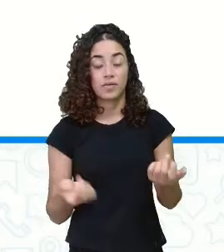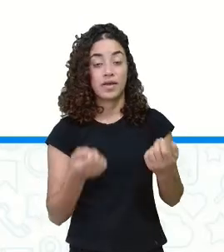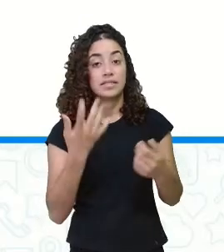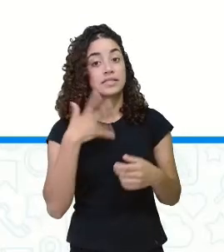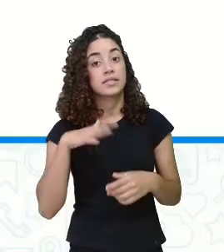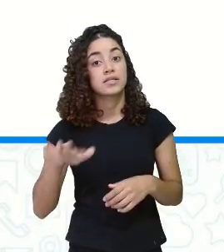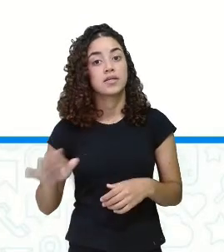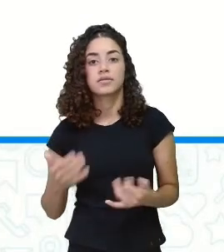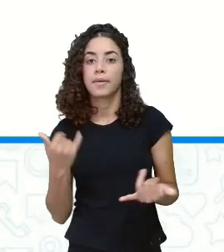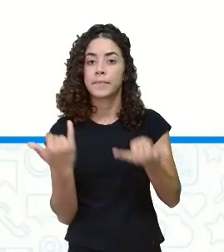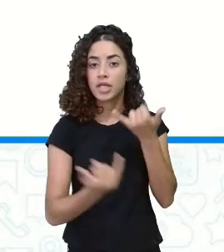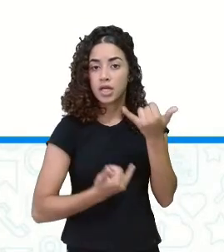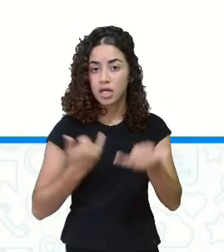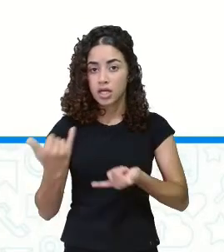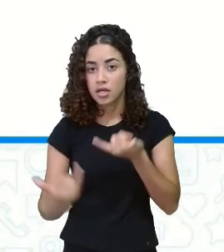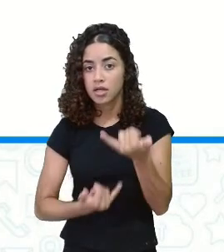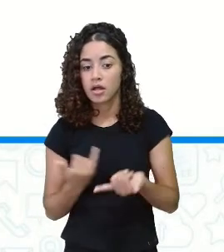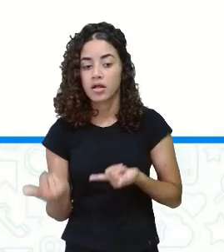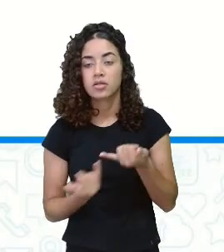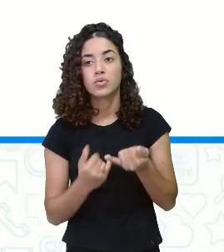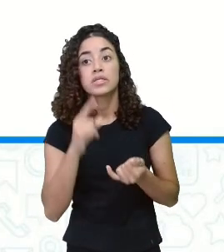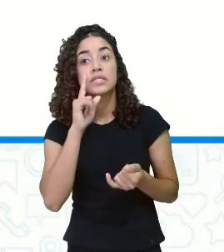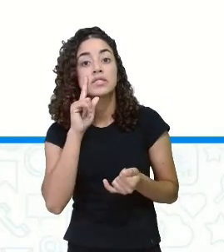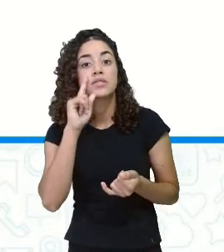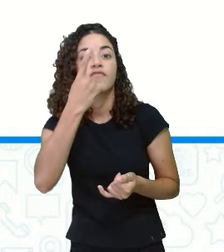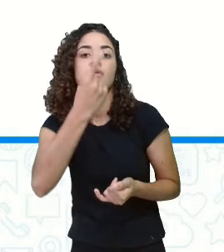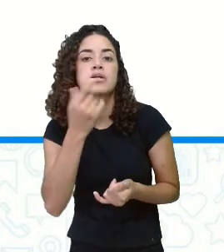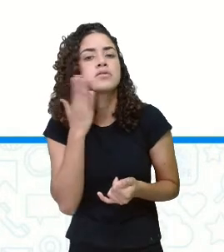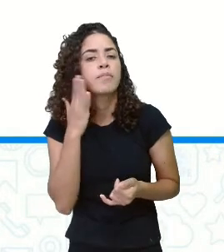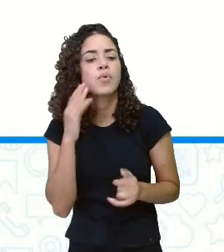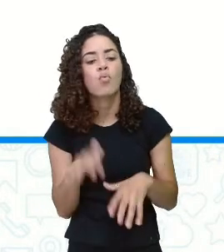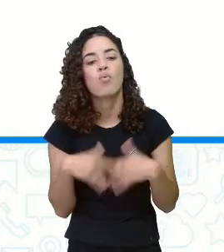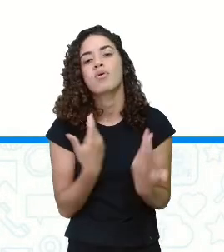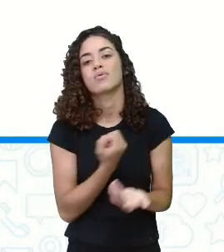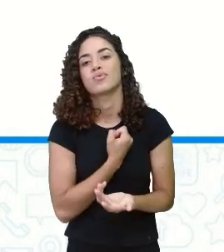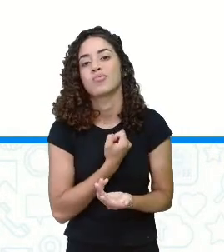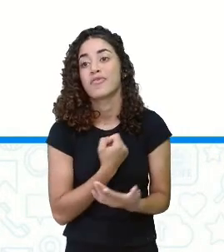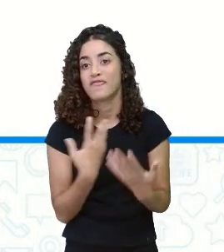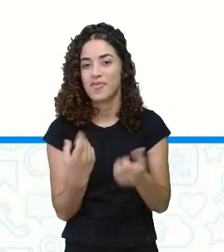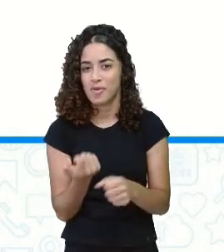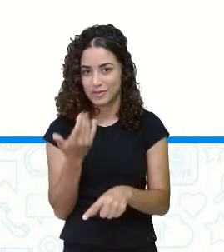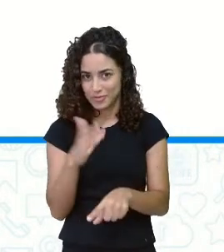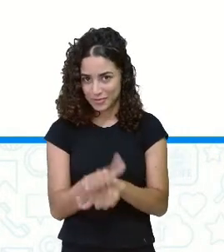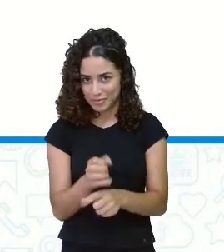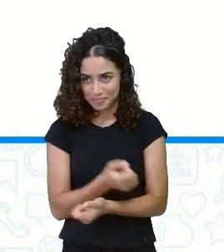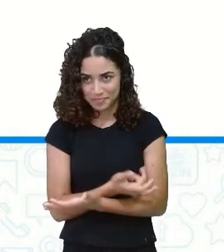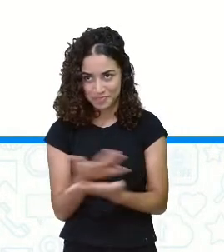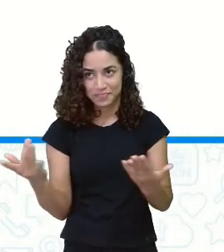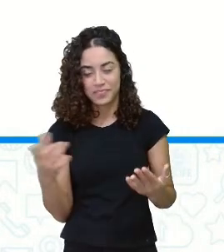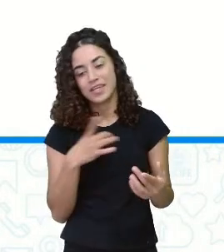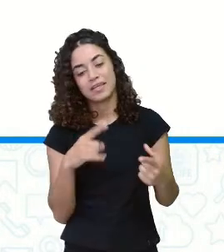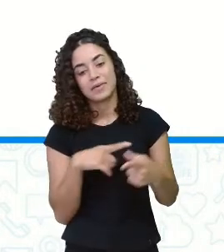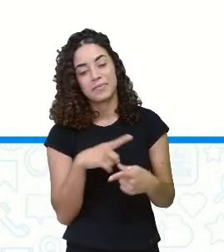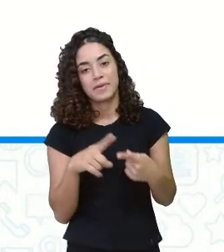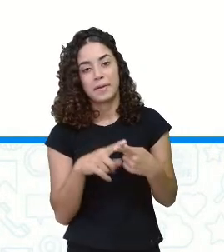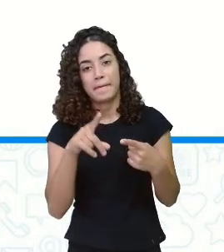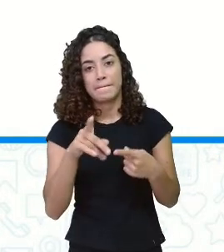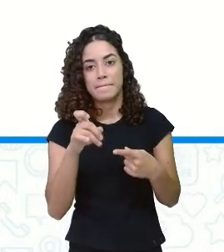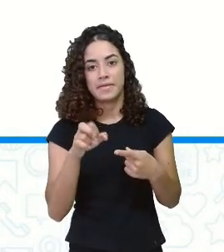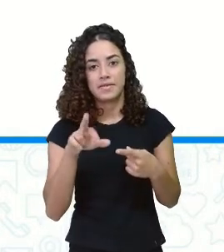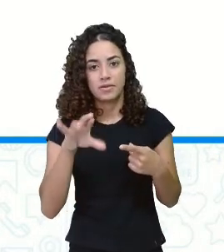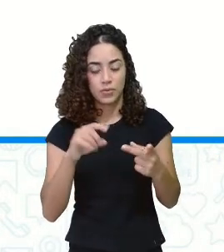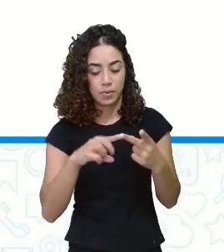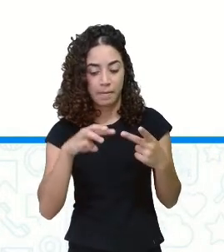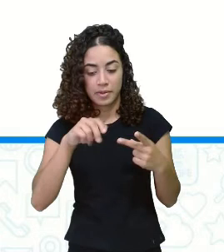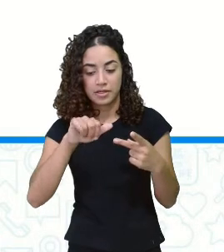crianças estão brincando de adivinhar os números. Vamos ajudá-la? Tem ali Pedro,